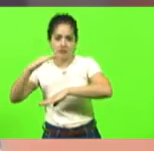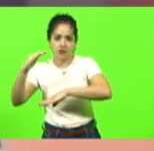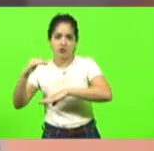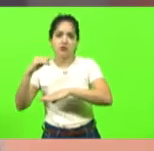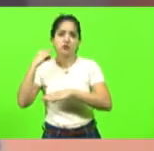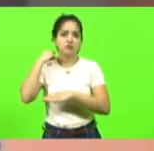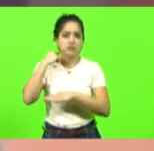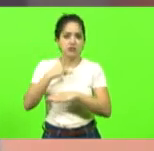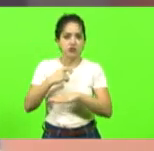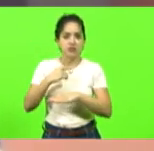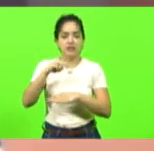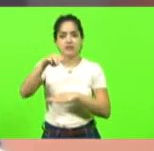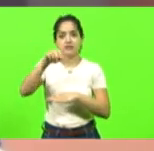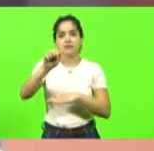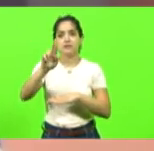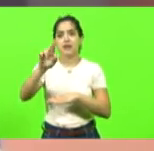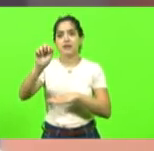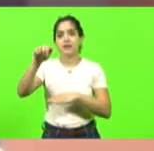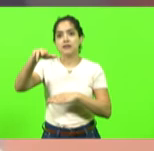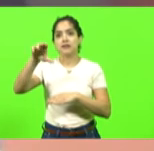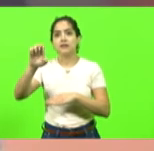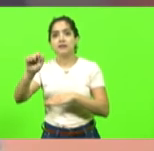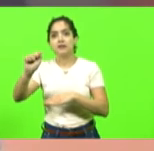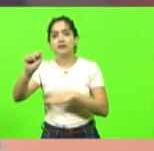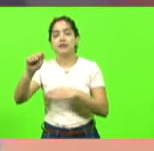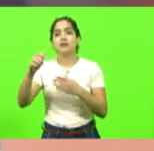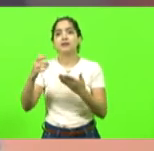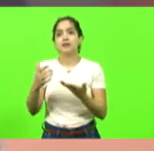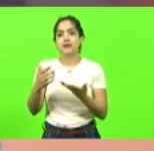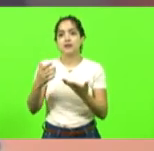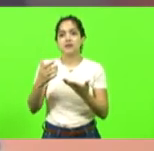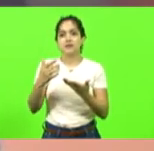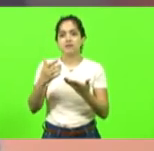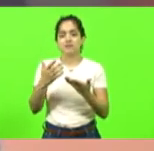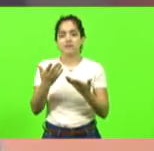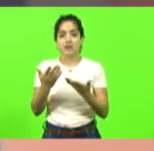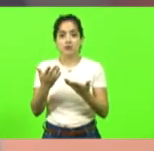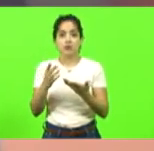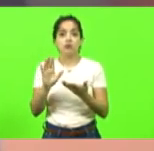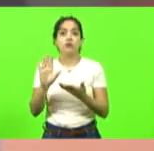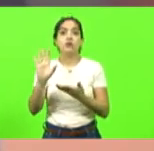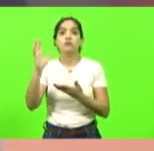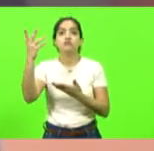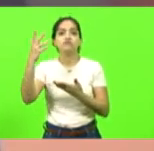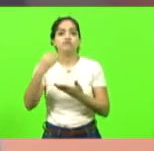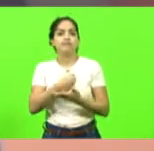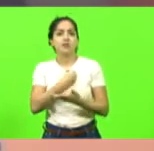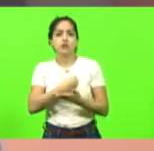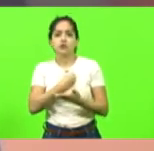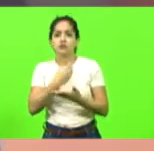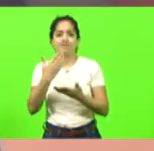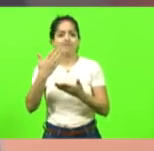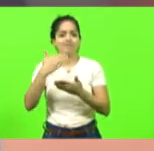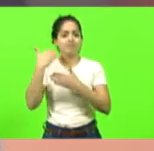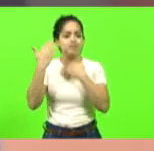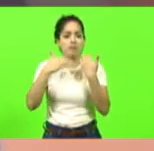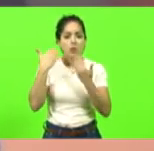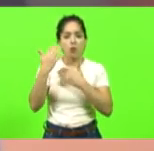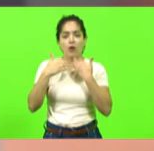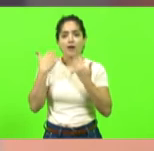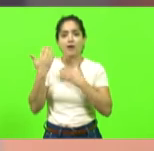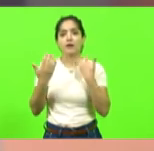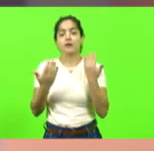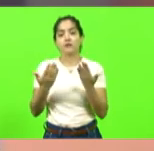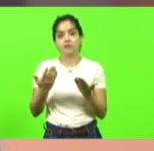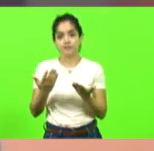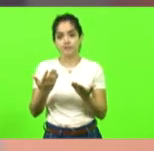naquela tragédia, né, ambiental, não só vidas humanas foram perdidas, mas